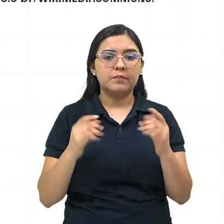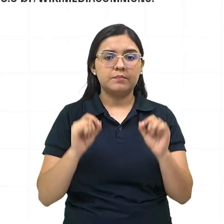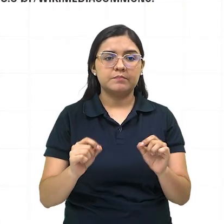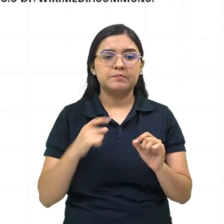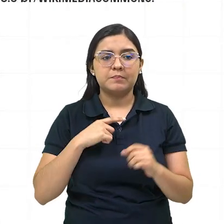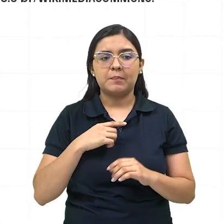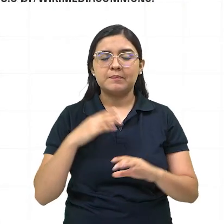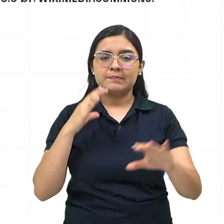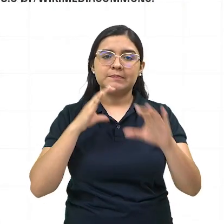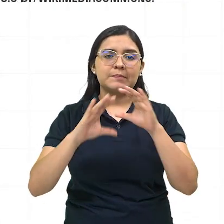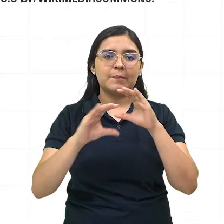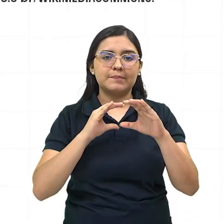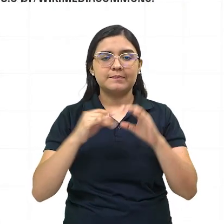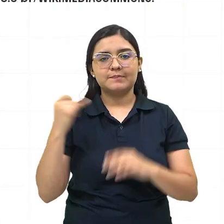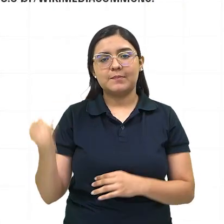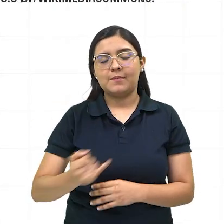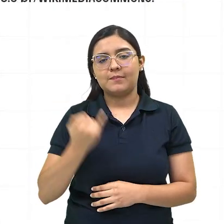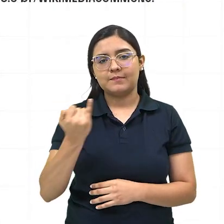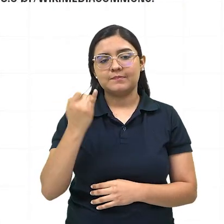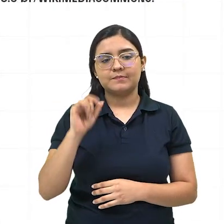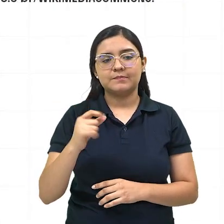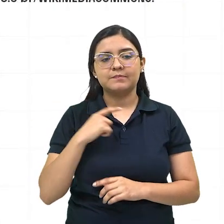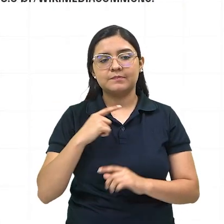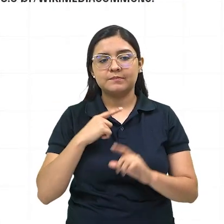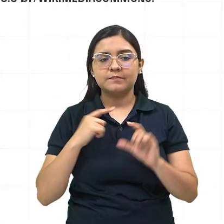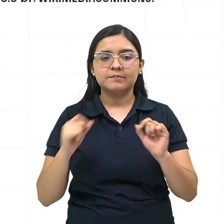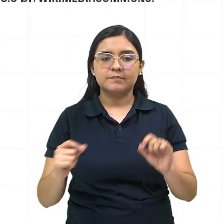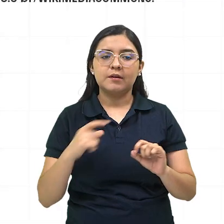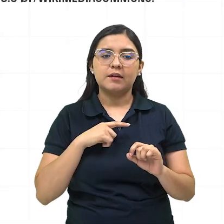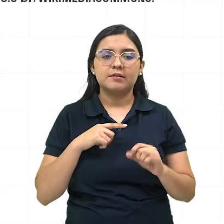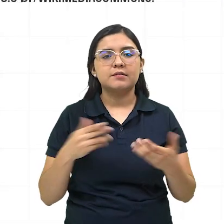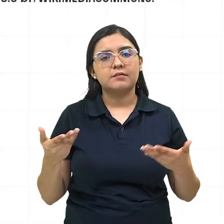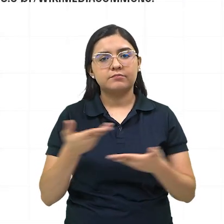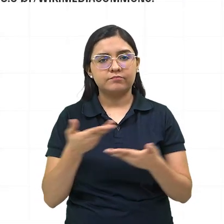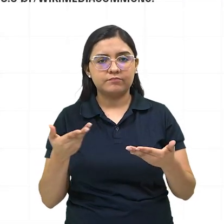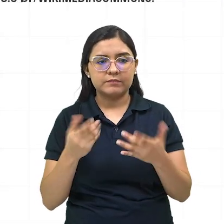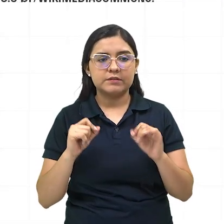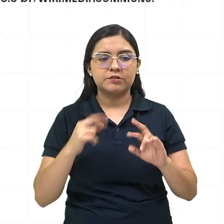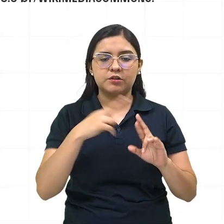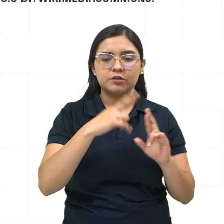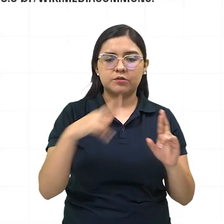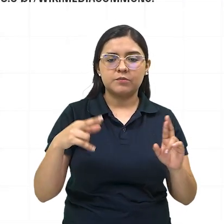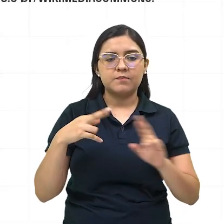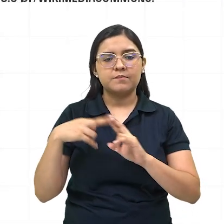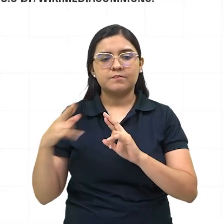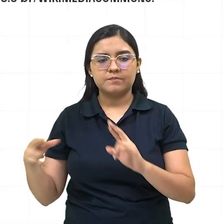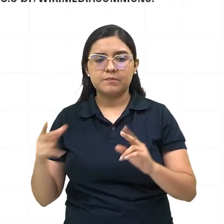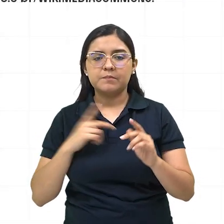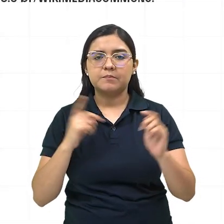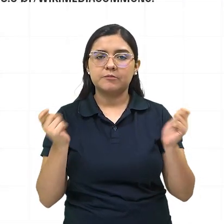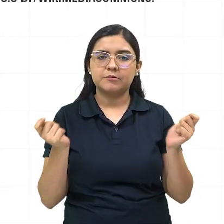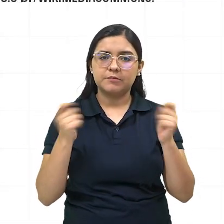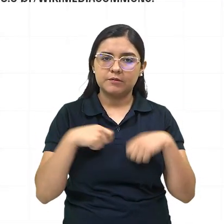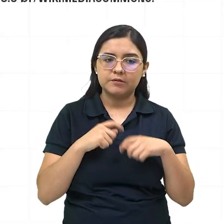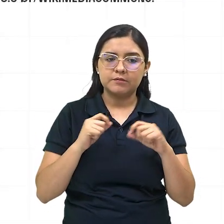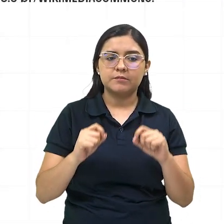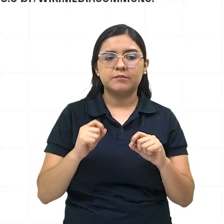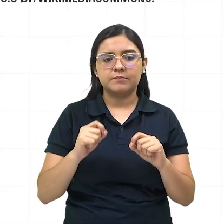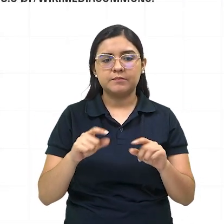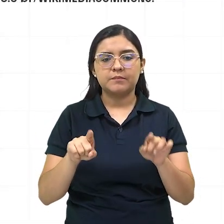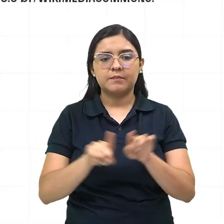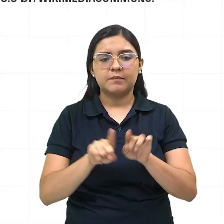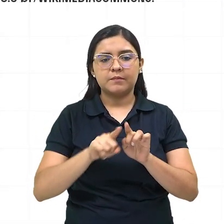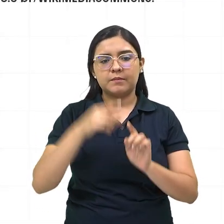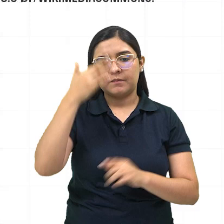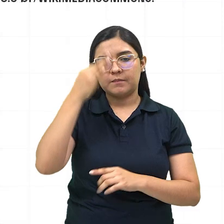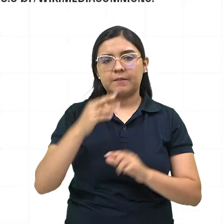comunicação, ela é fundamental para o diálogo entre as religiões. O diálogo interreligioso promove a compreensão